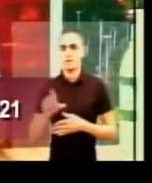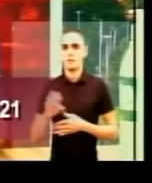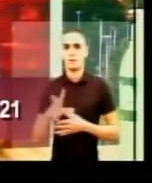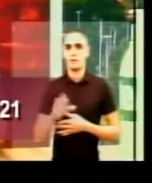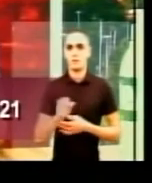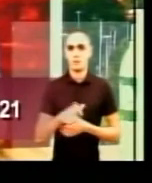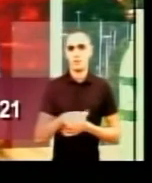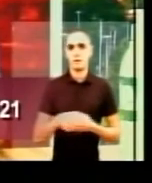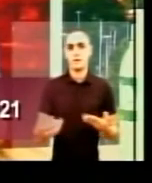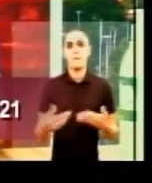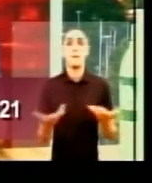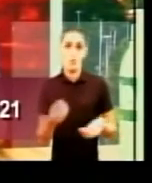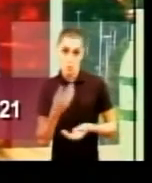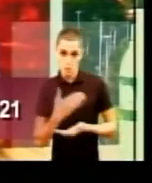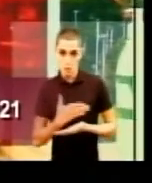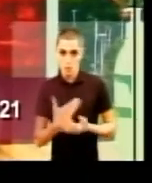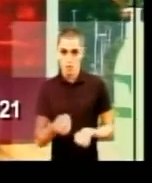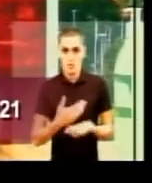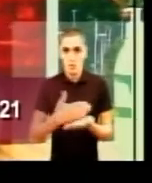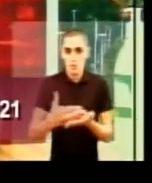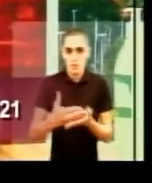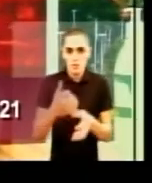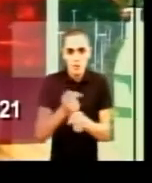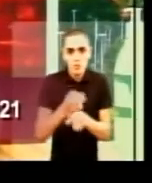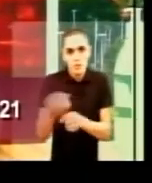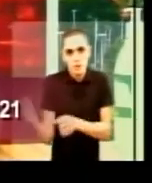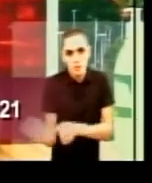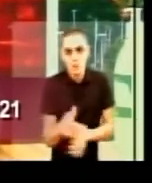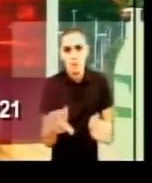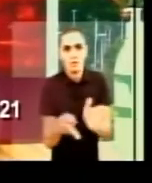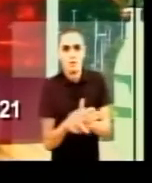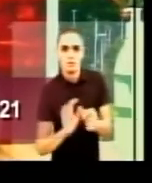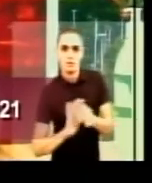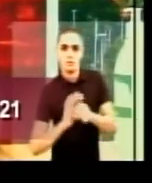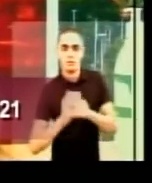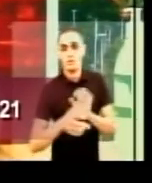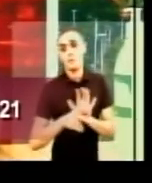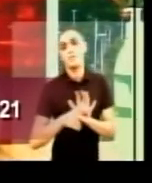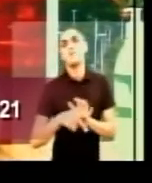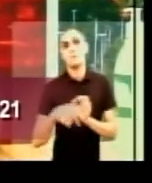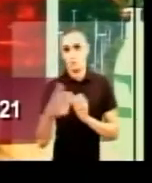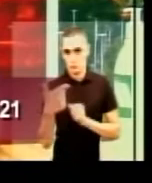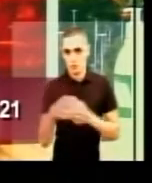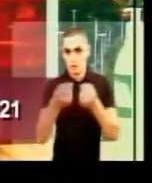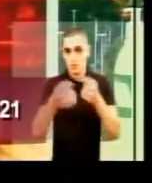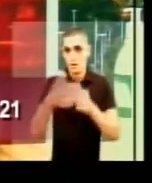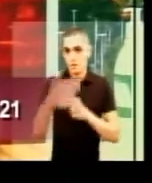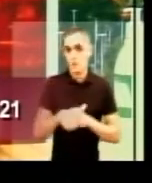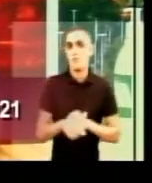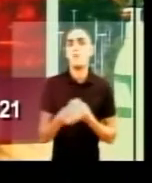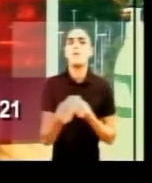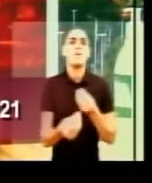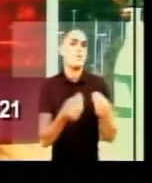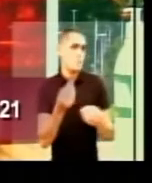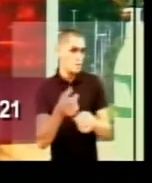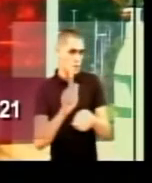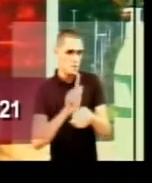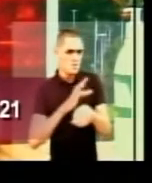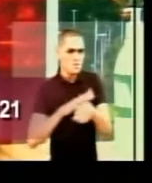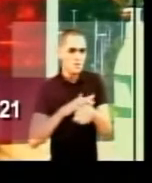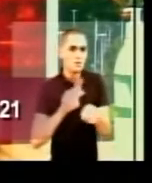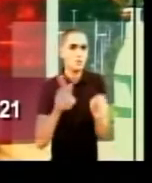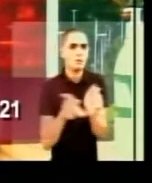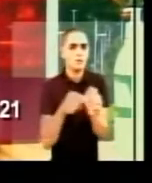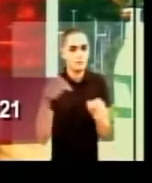Bom, vamos então fazer a atualização, mais uma atualização da situação